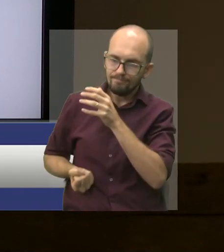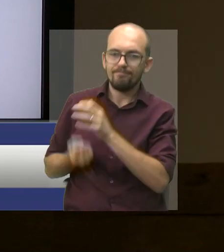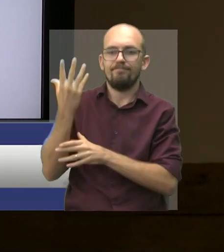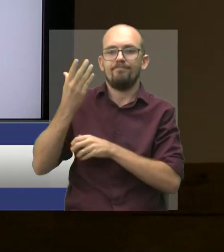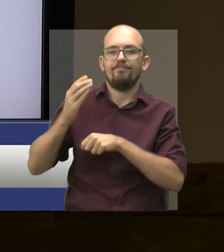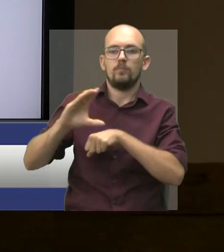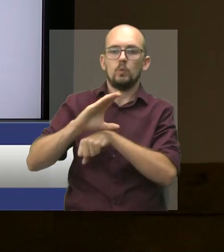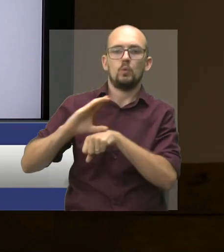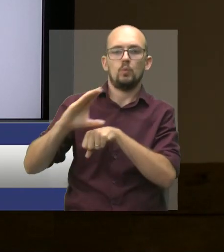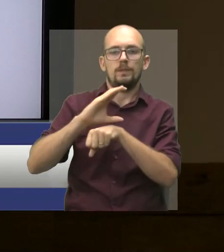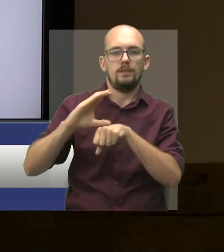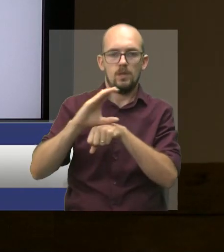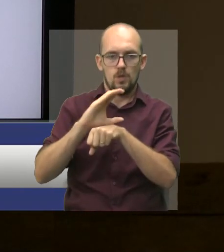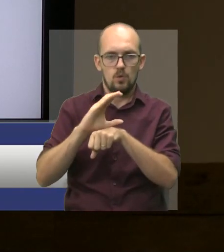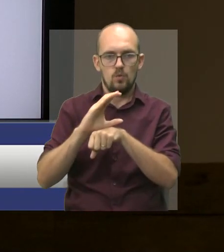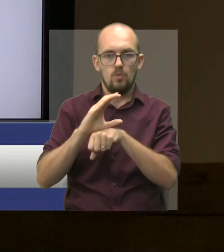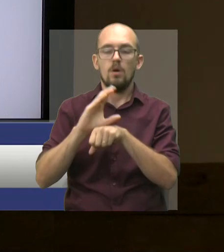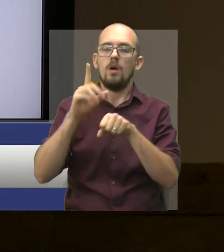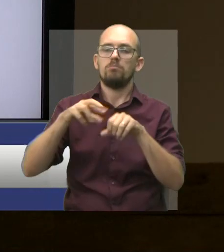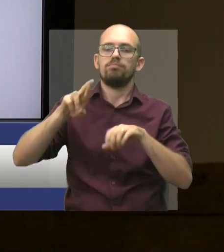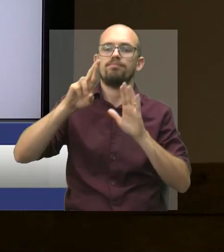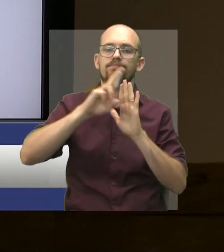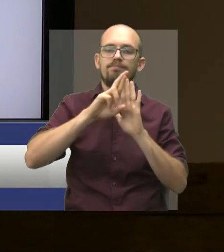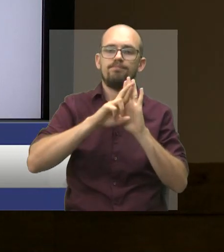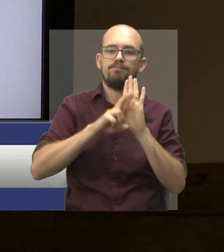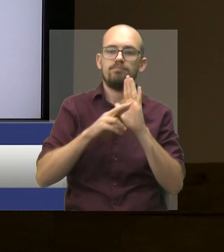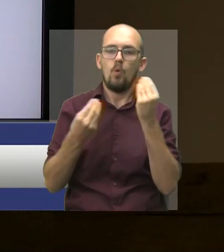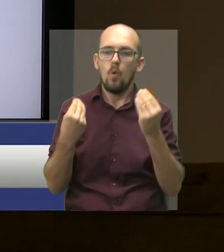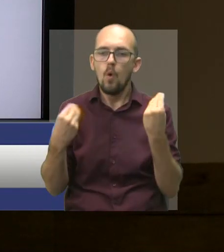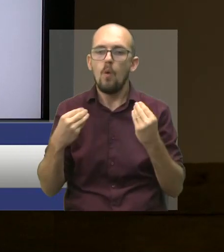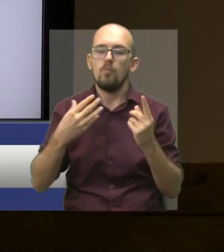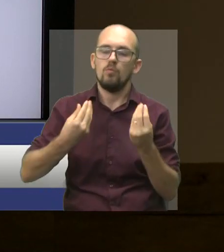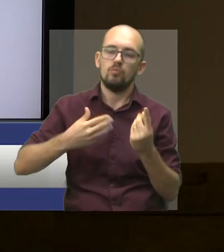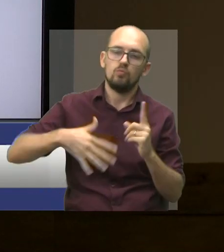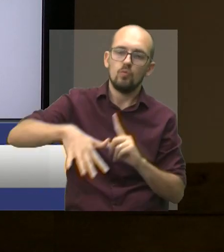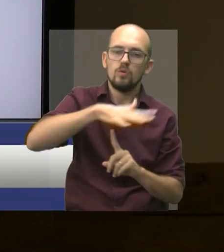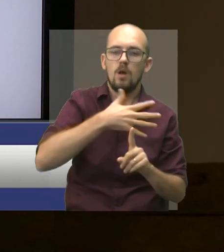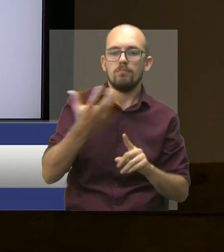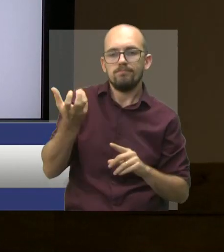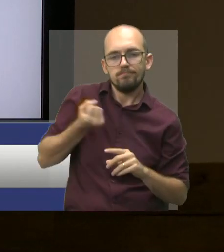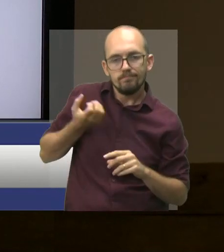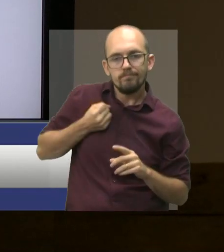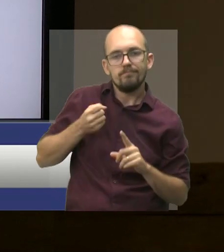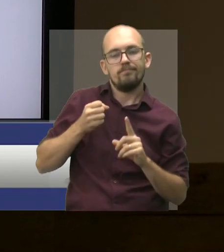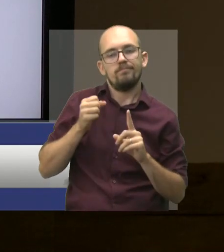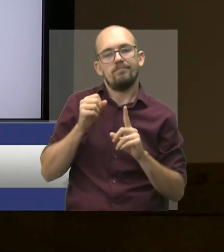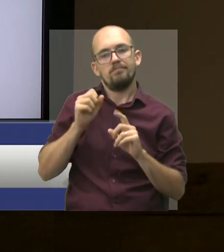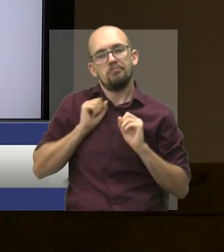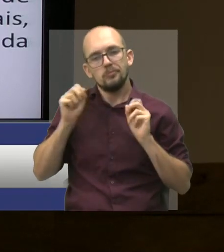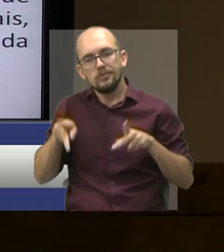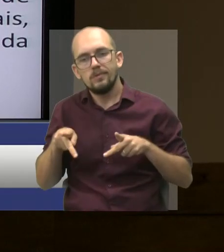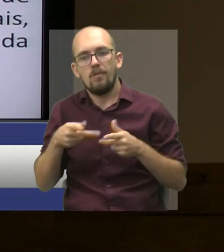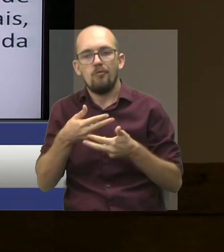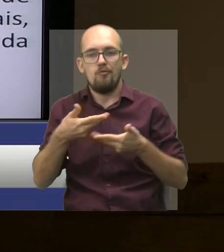esses benefícios sociais, previdenciários estão previstos.